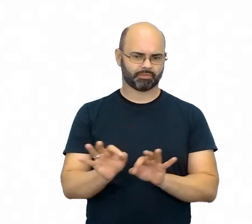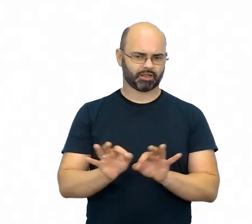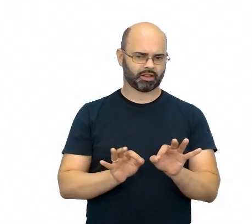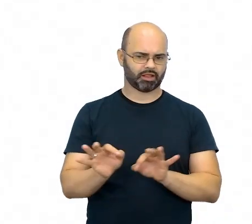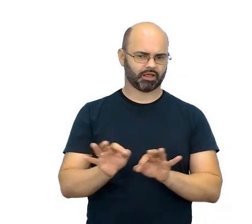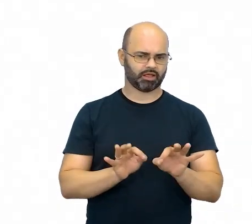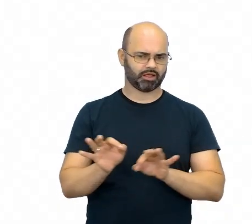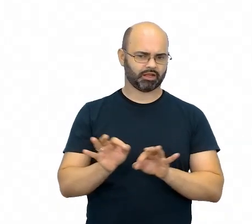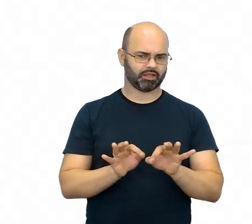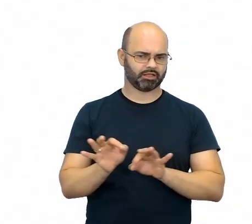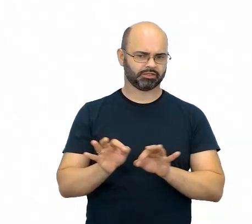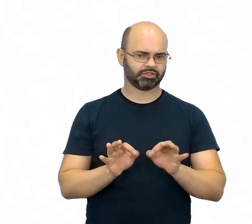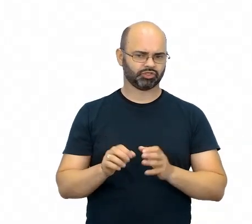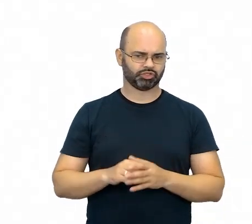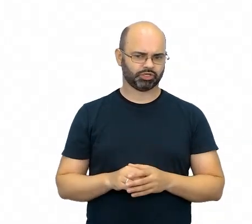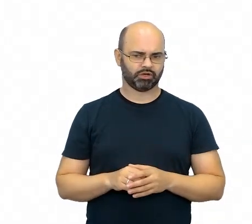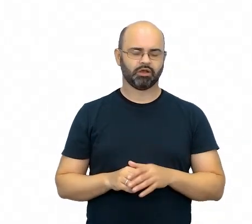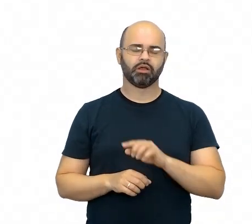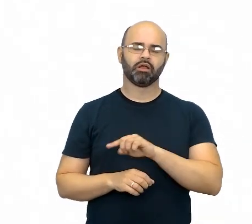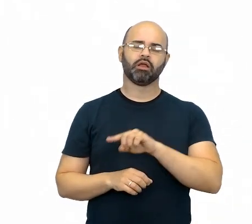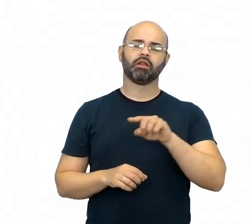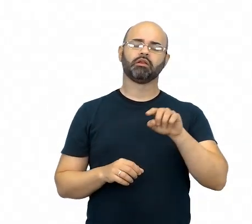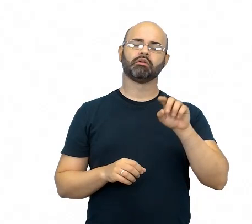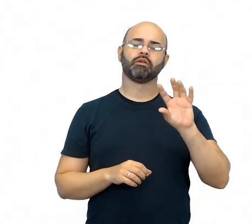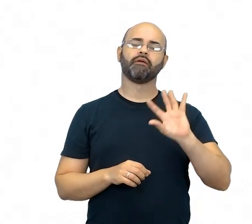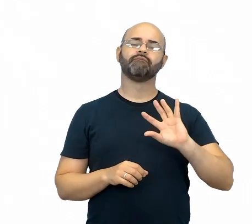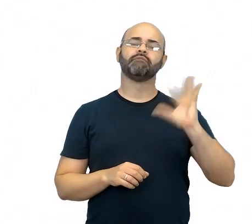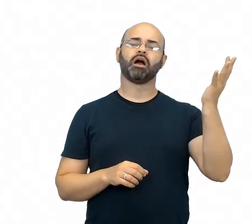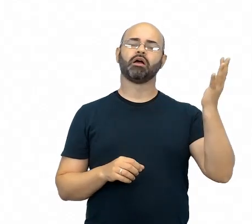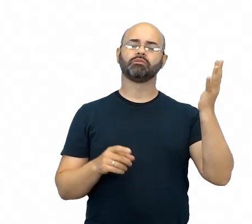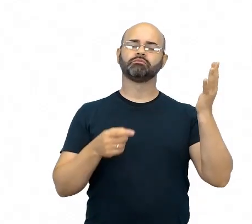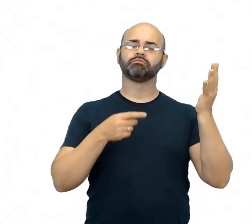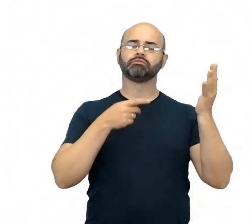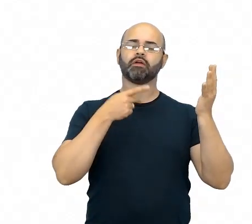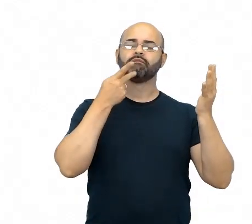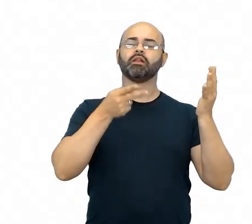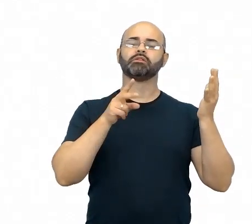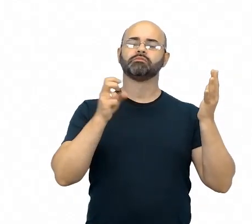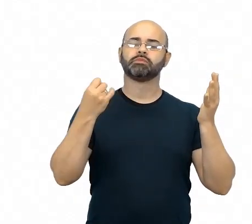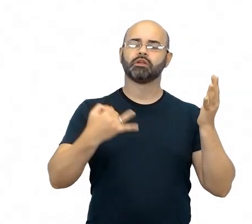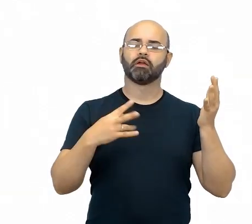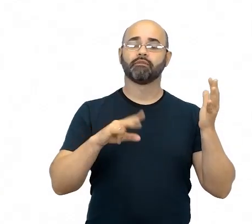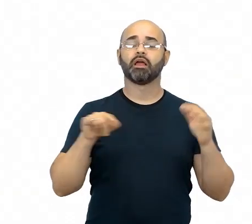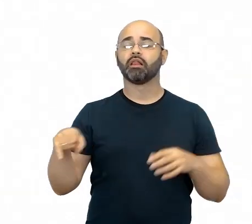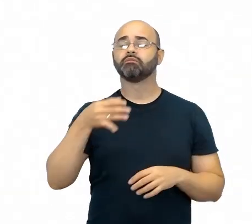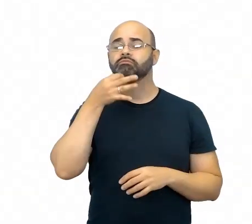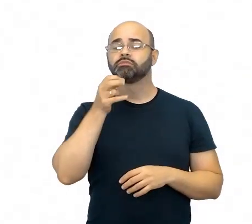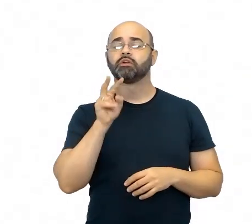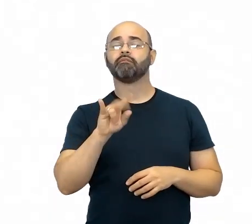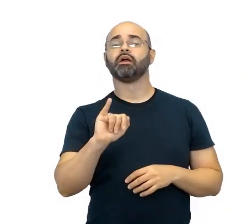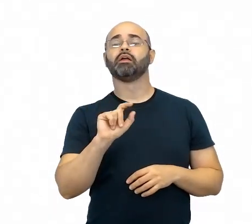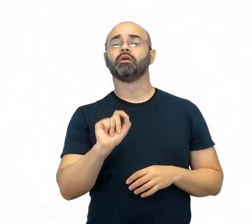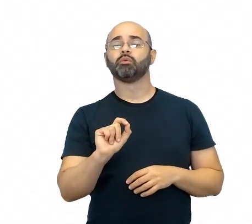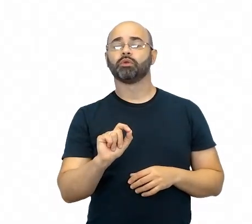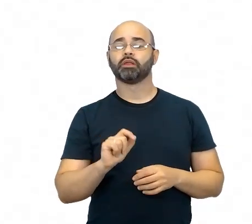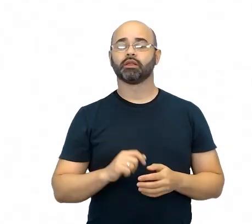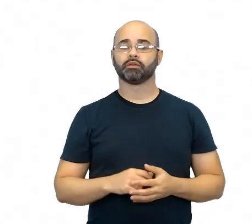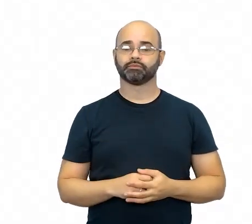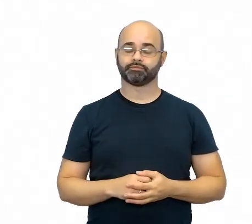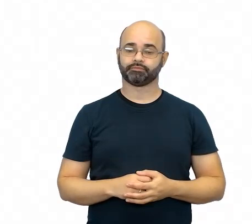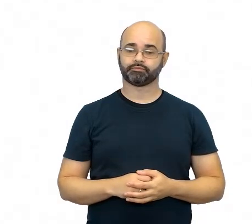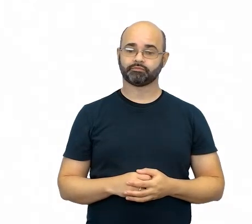que mencionará, a opinião que expressará e os argumentos